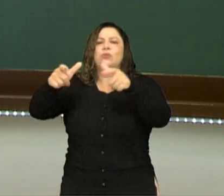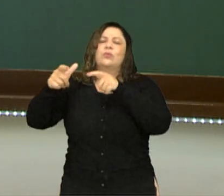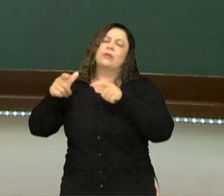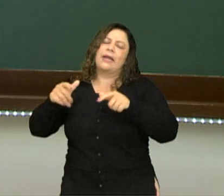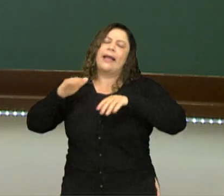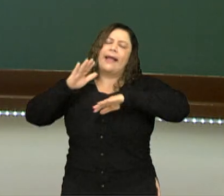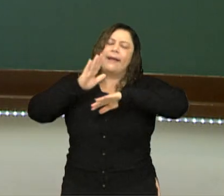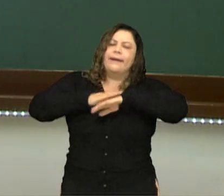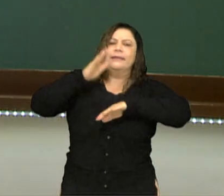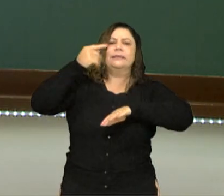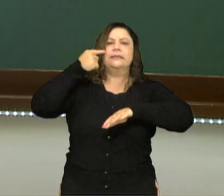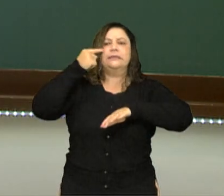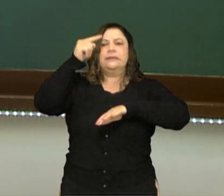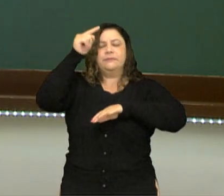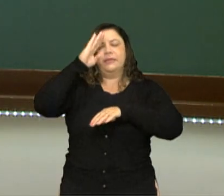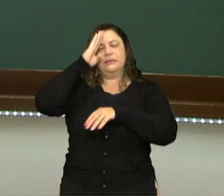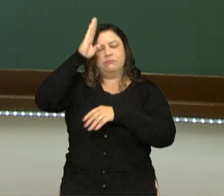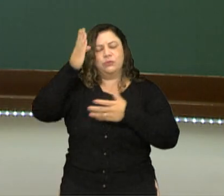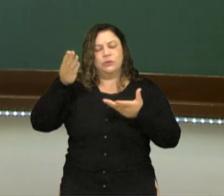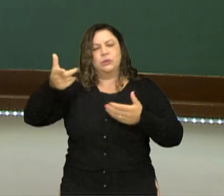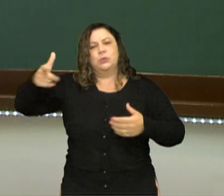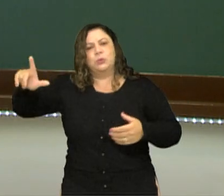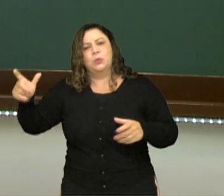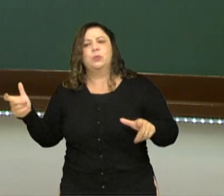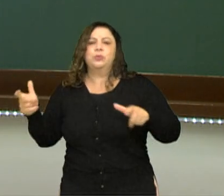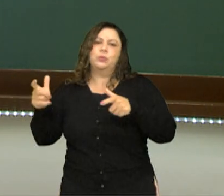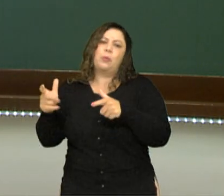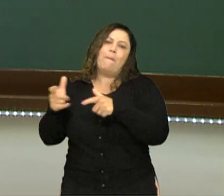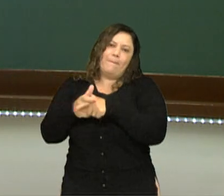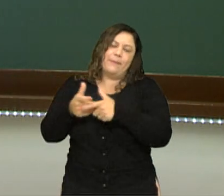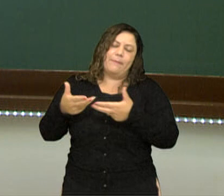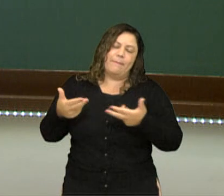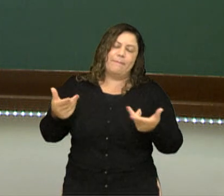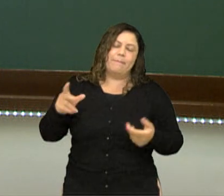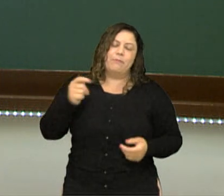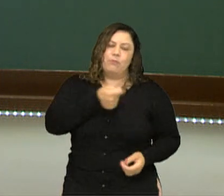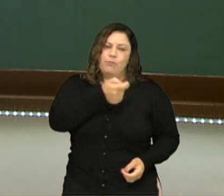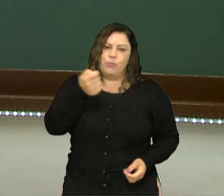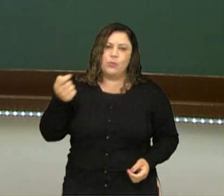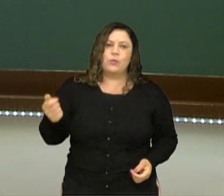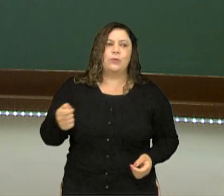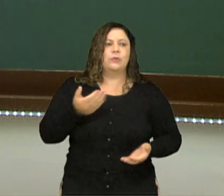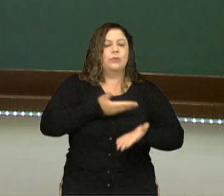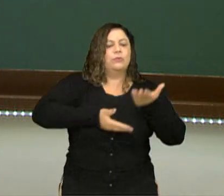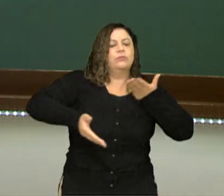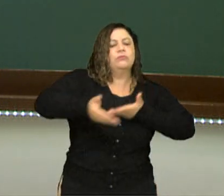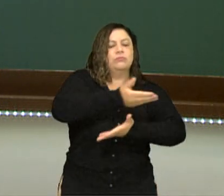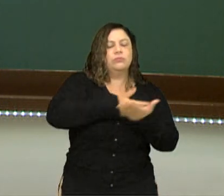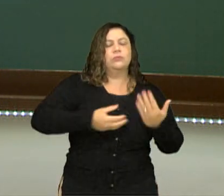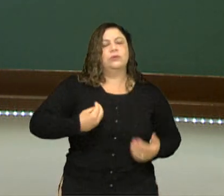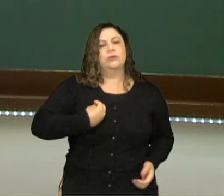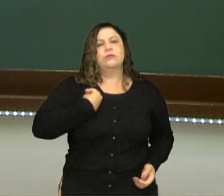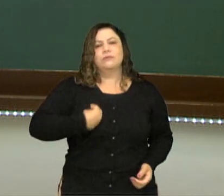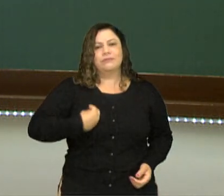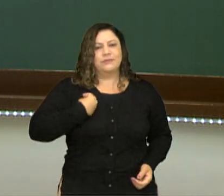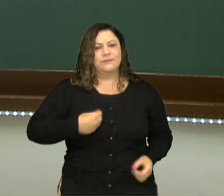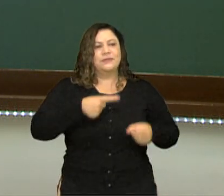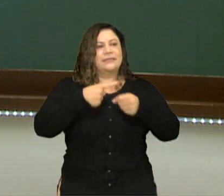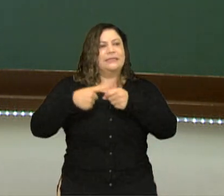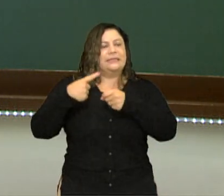lugares de forma menos intensa. Envolve o modo de vida próprio nas cidades, a instalação de infraestrutura